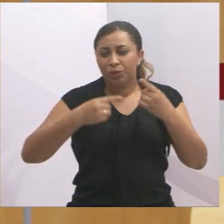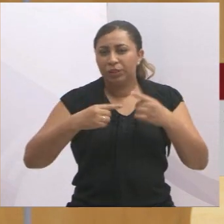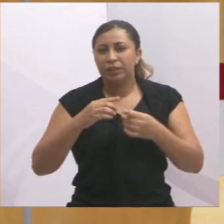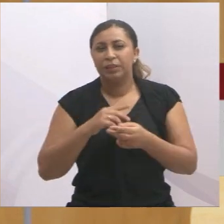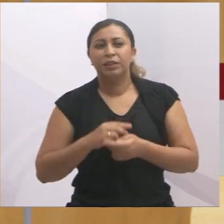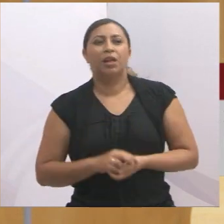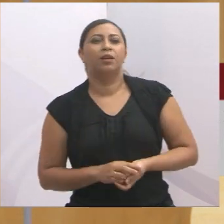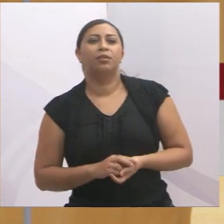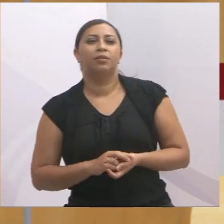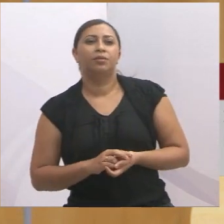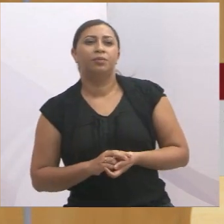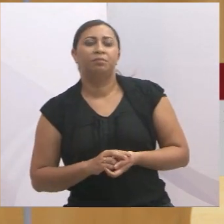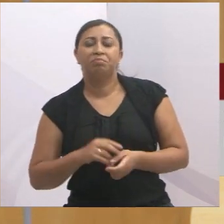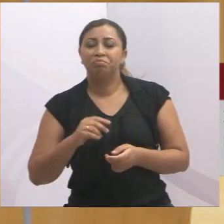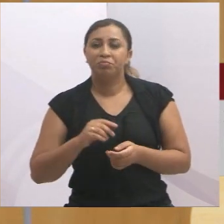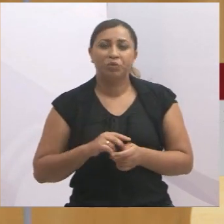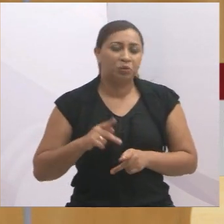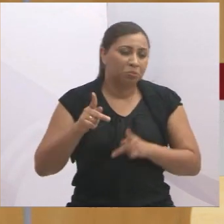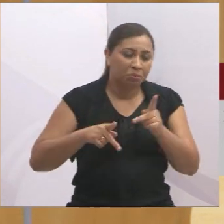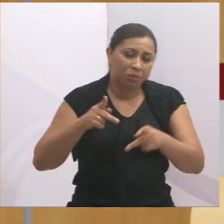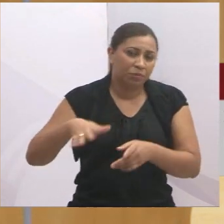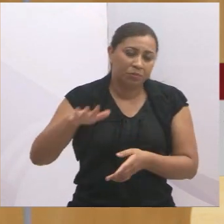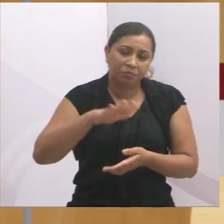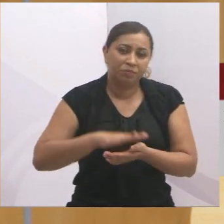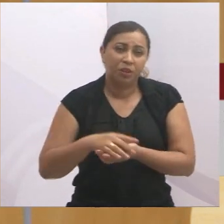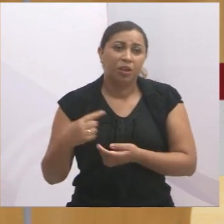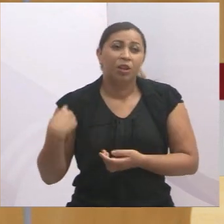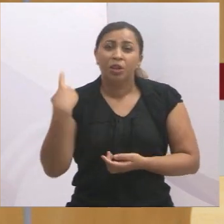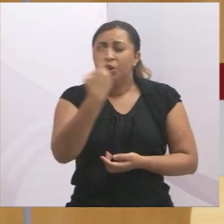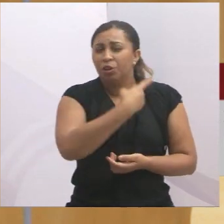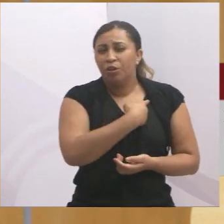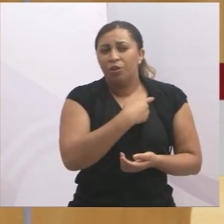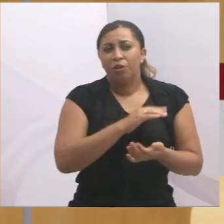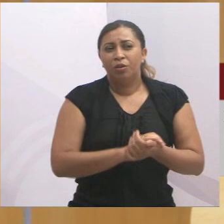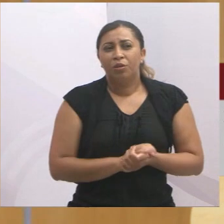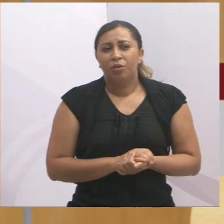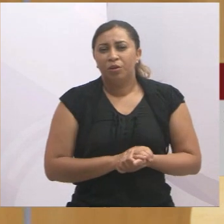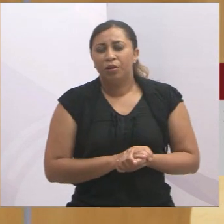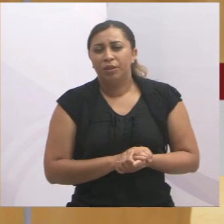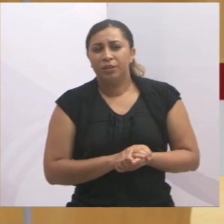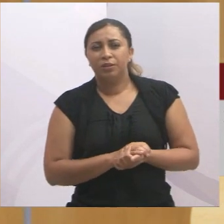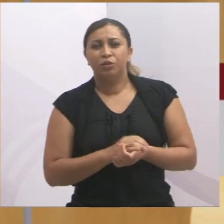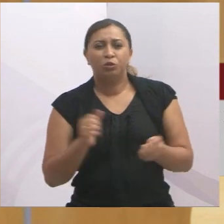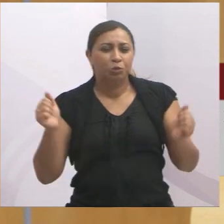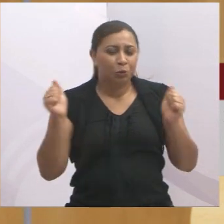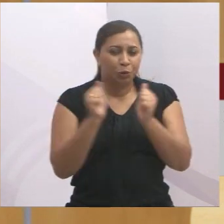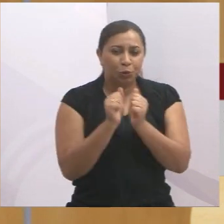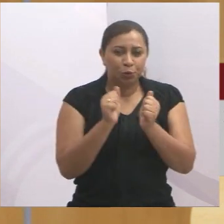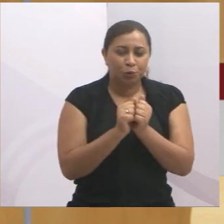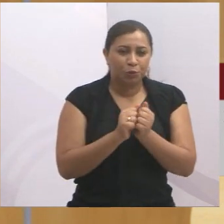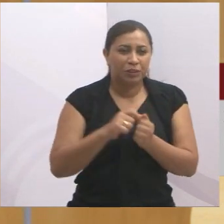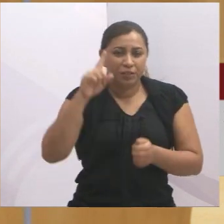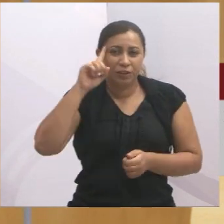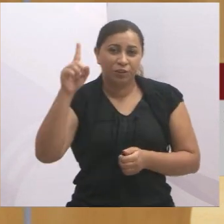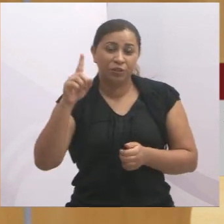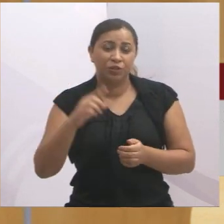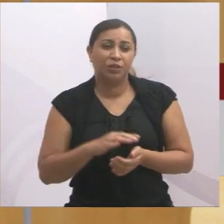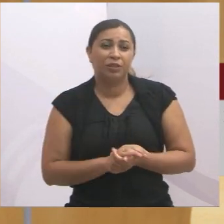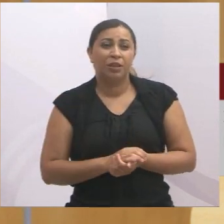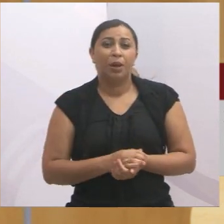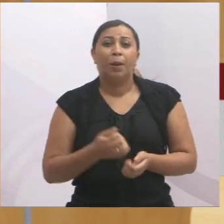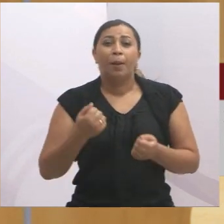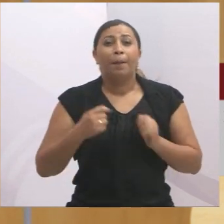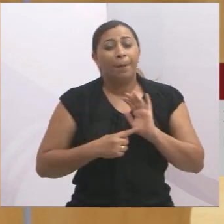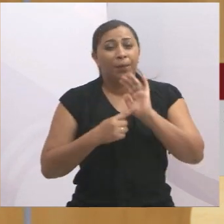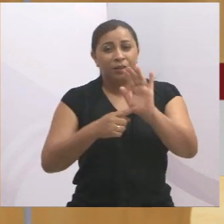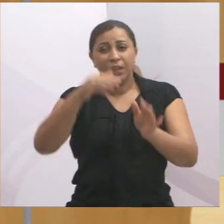pública, que a gente otimize dentro desses movimentos, dentro dessas datas de manifestação de